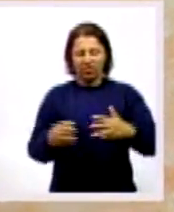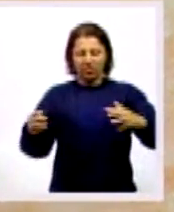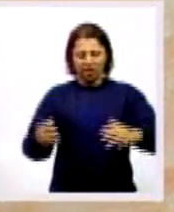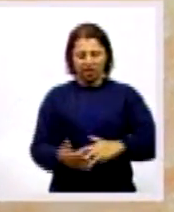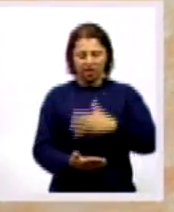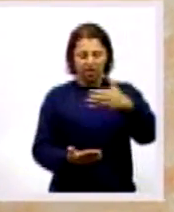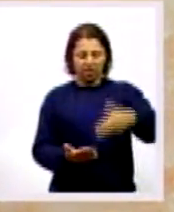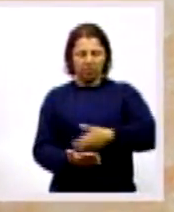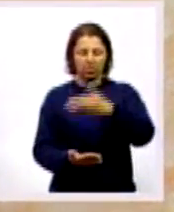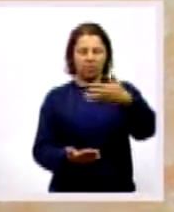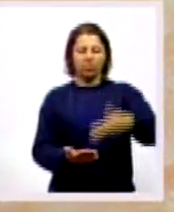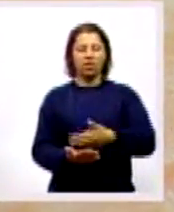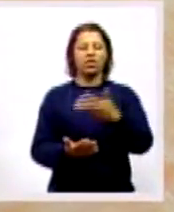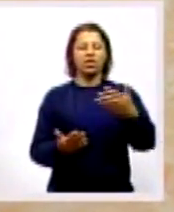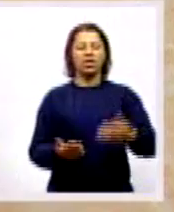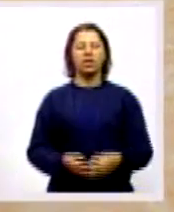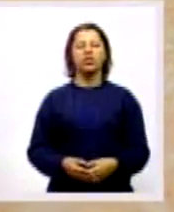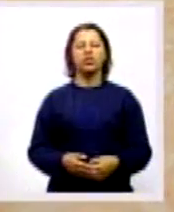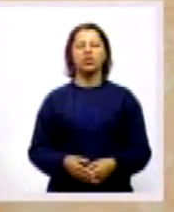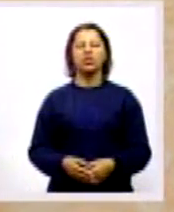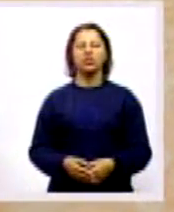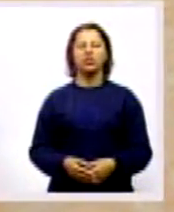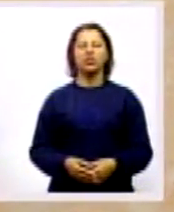Tudo lembra minhoca. Tem medo de verme.